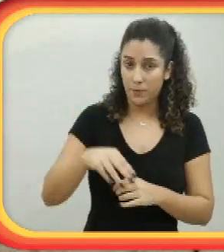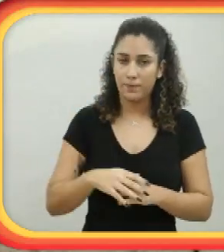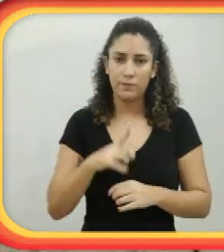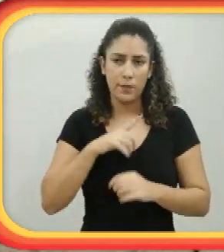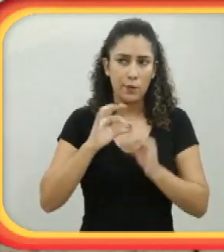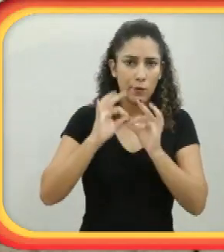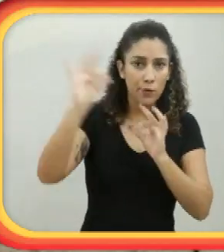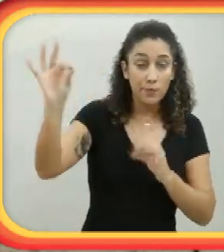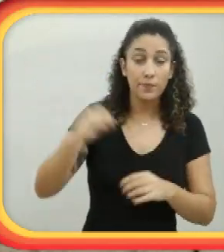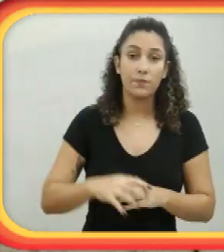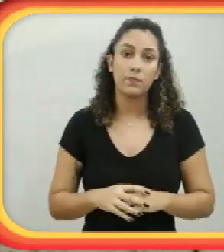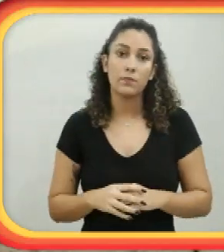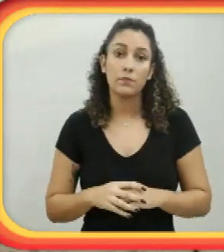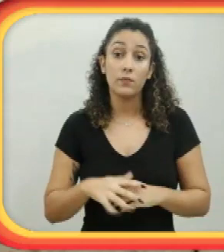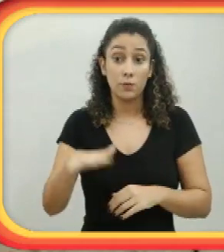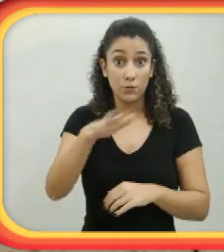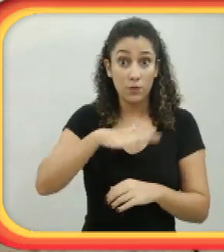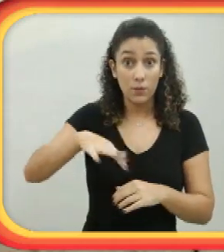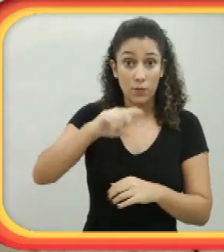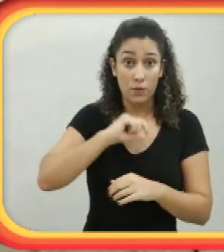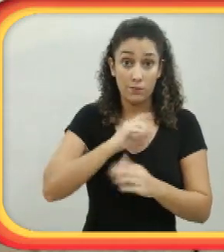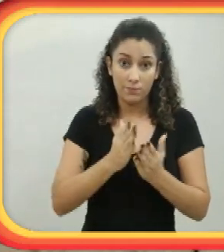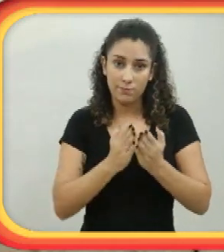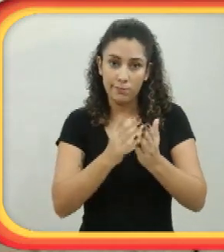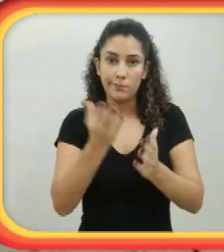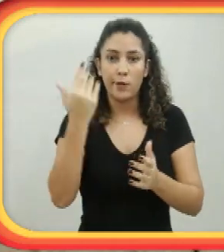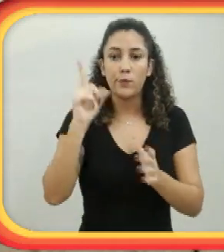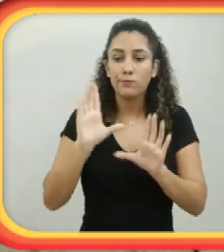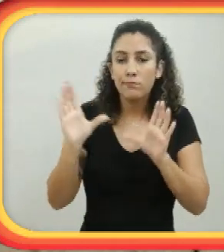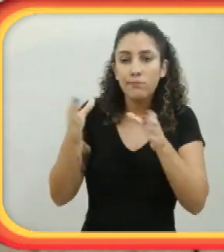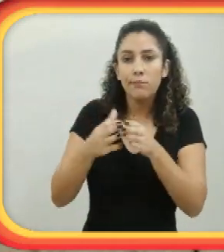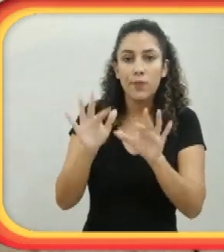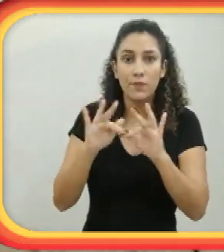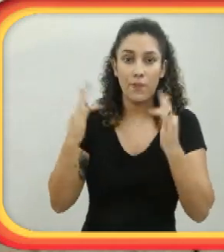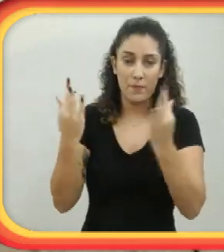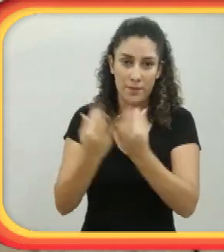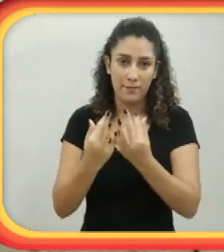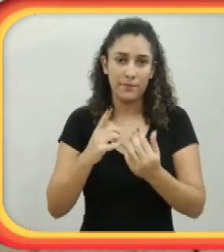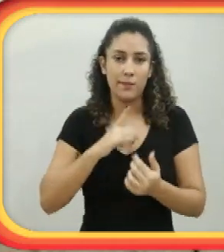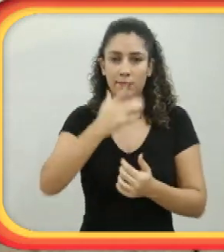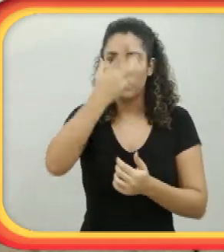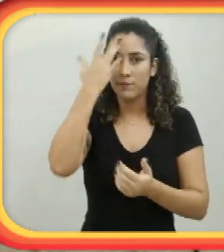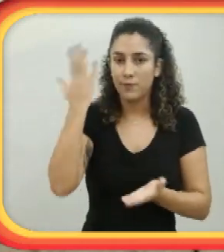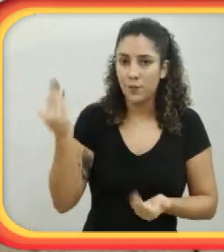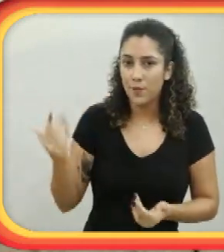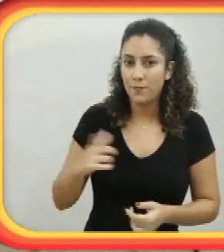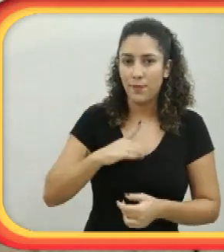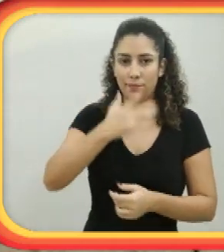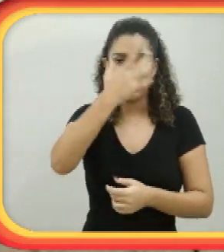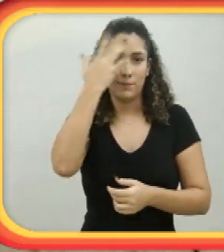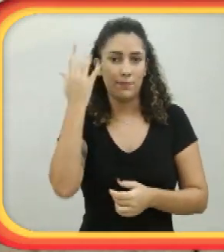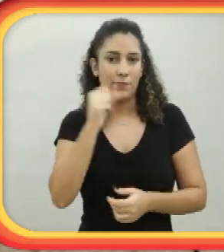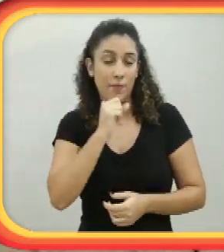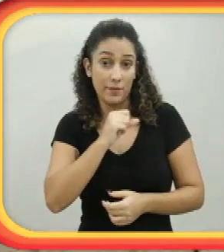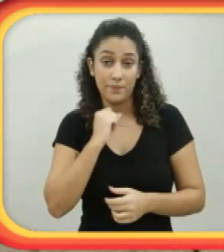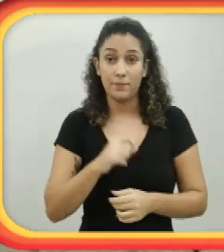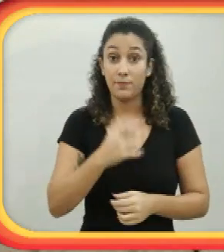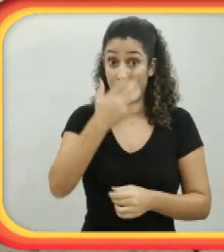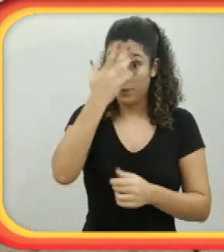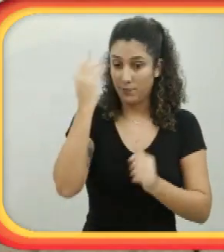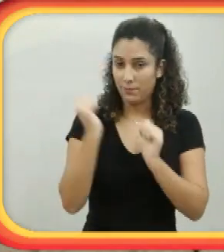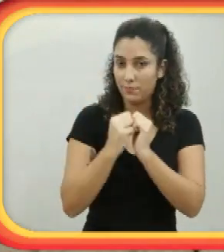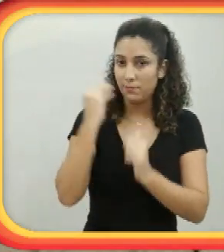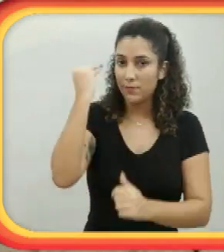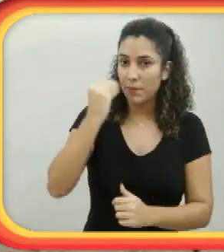territórios, de ilhas muito distantes, a milhares de quilômetros uma da outra. Em geral, as embarcações eram formadas por famílias, gente